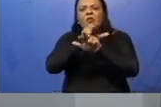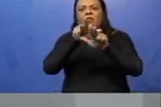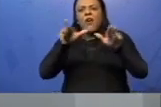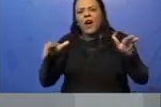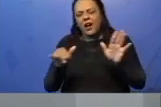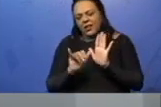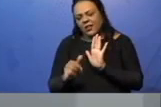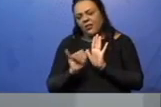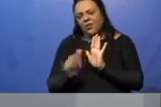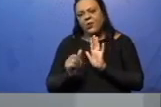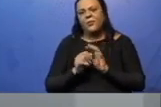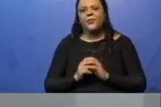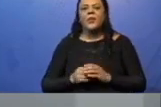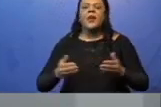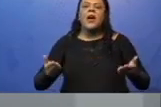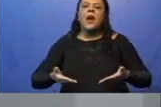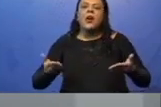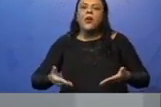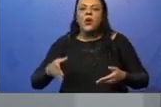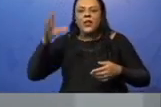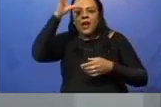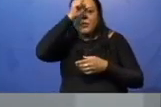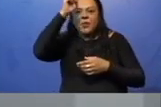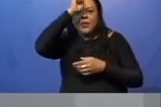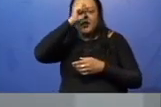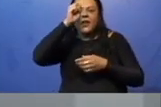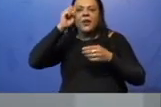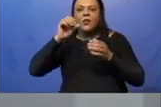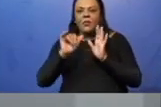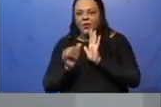conhecida que se chama O Lobo e o Cordeiro.